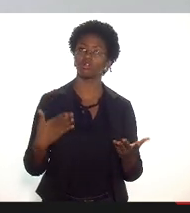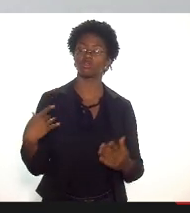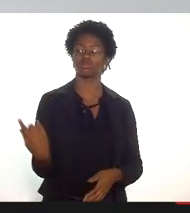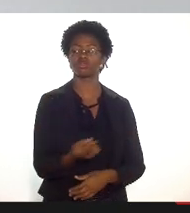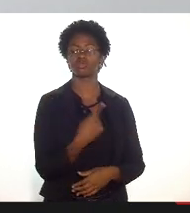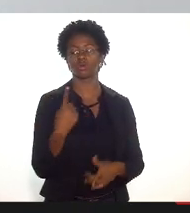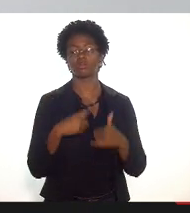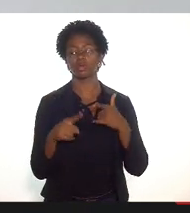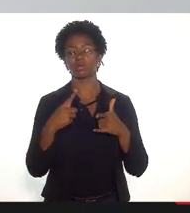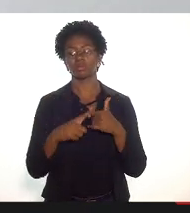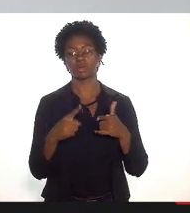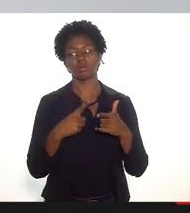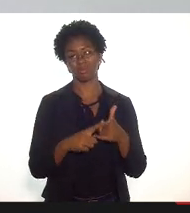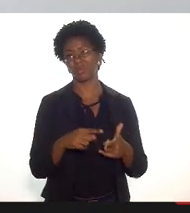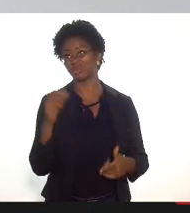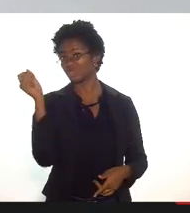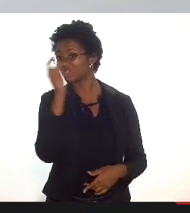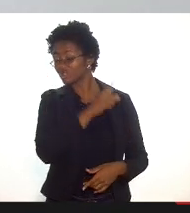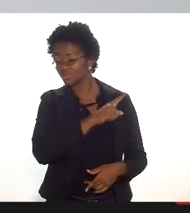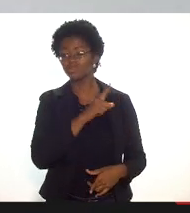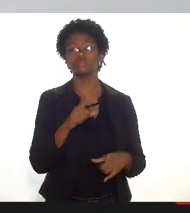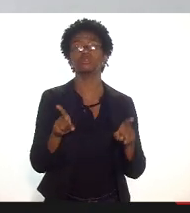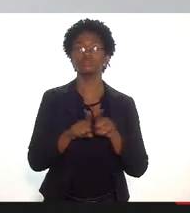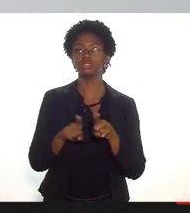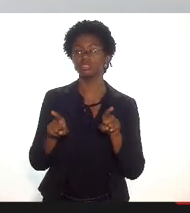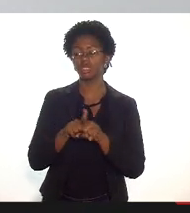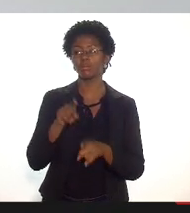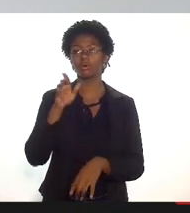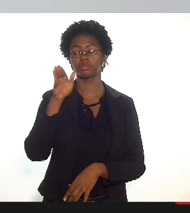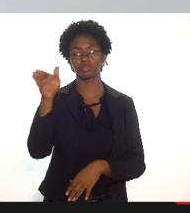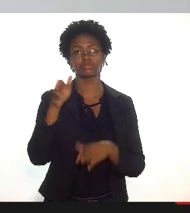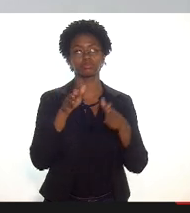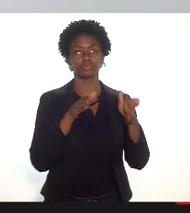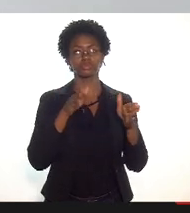aí um problema grave com dimensionamento de enfermagem